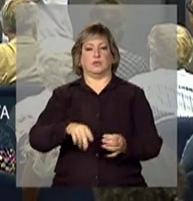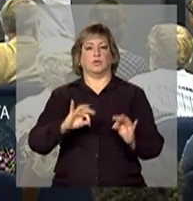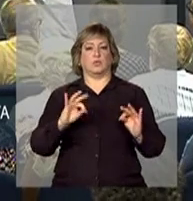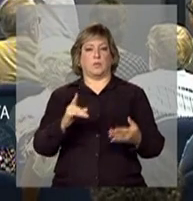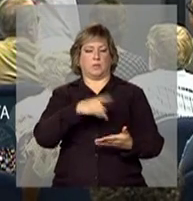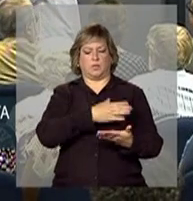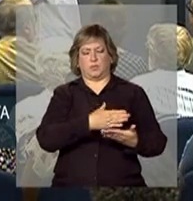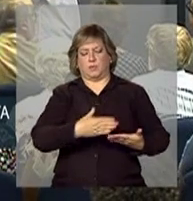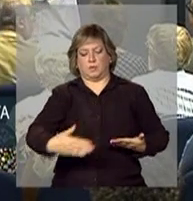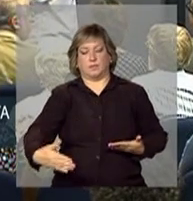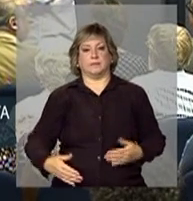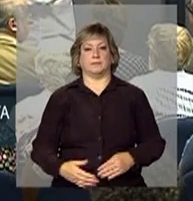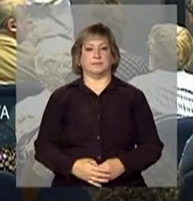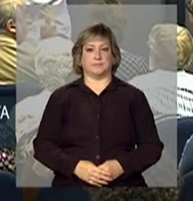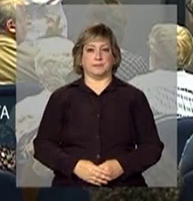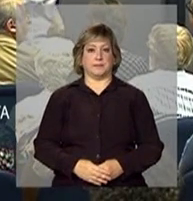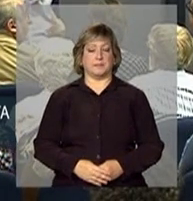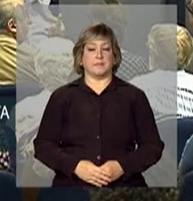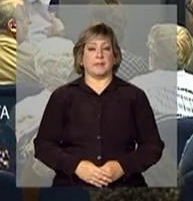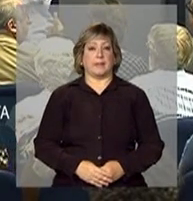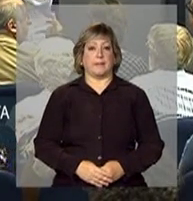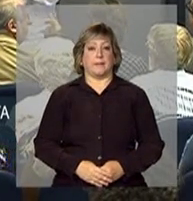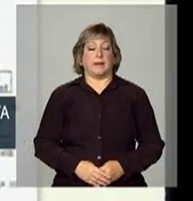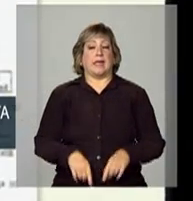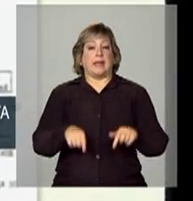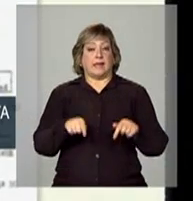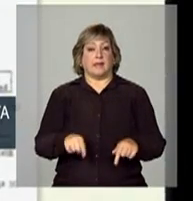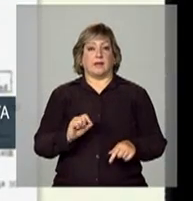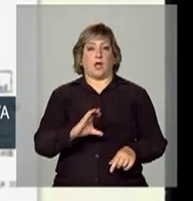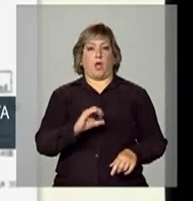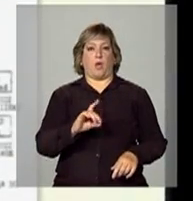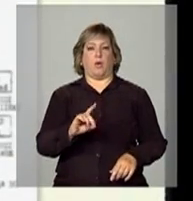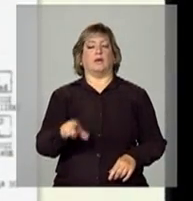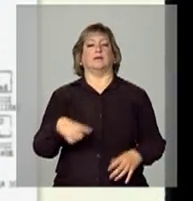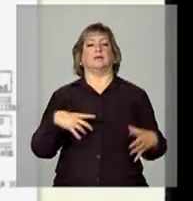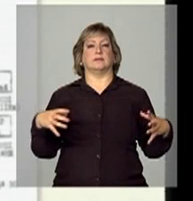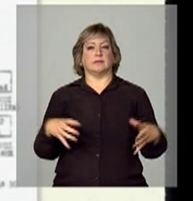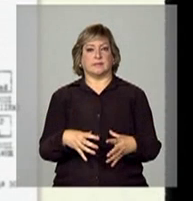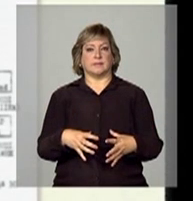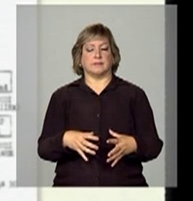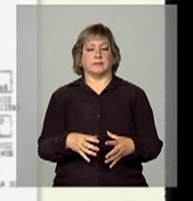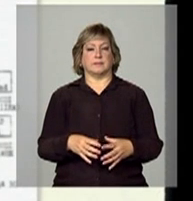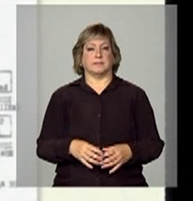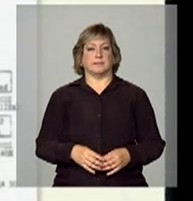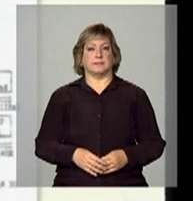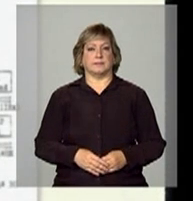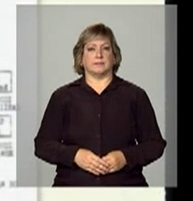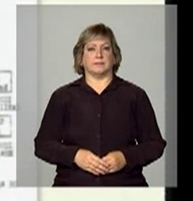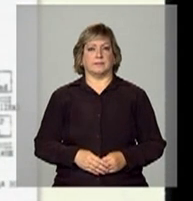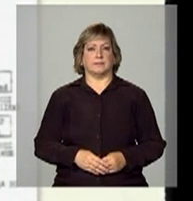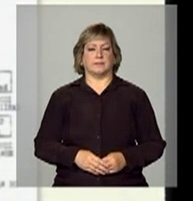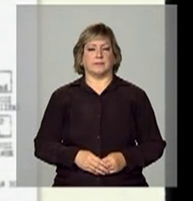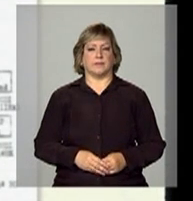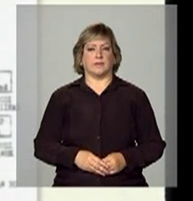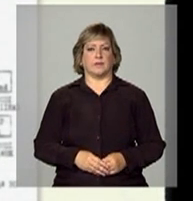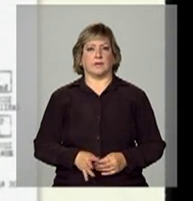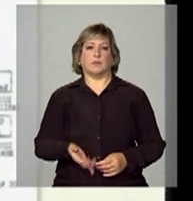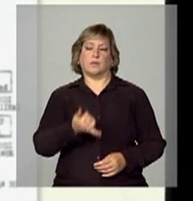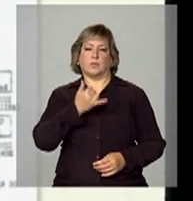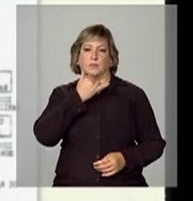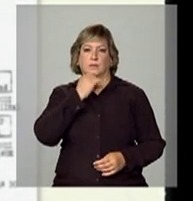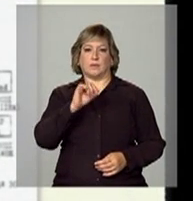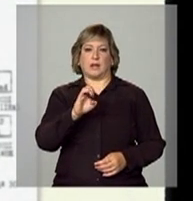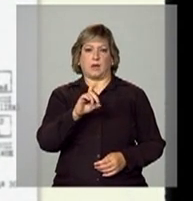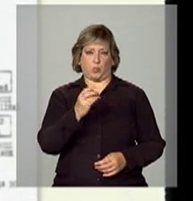para frente? Essa é a estrutura do COD. Me perdoa, Eduardo, mas só